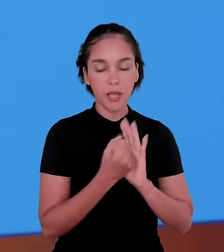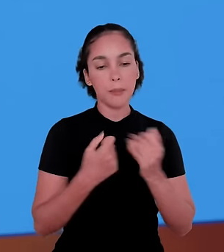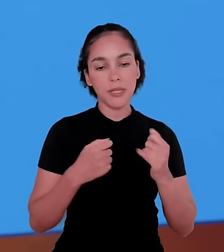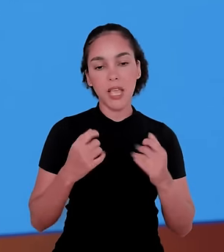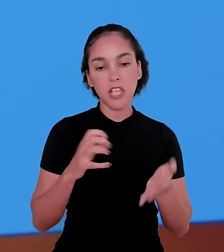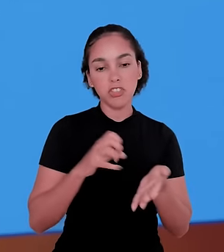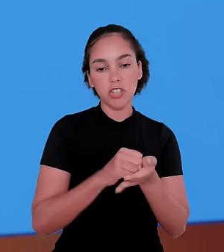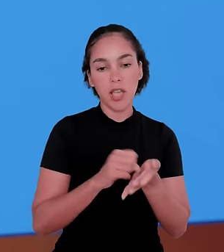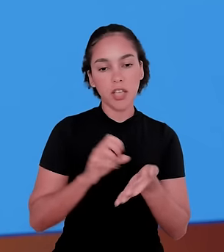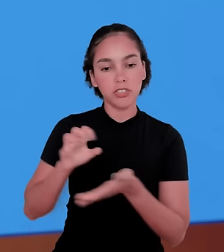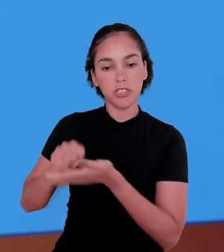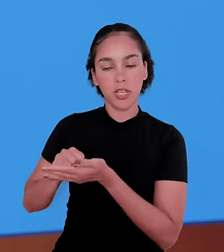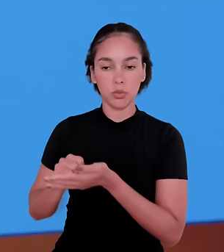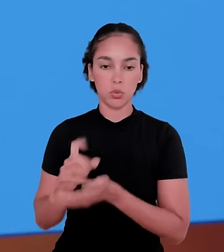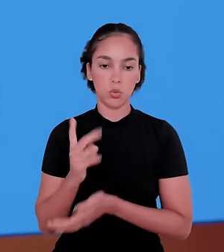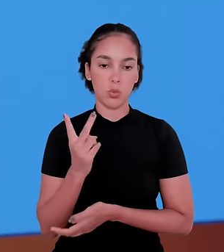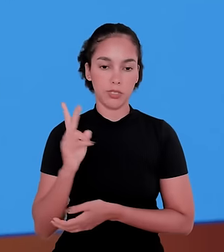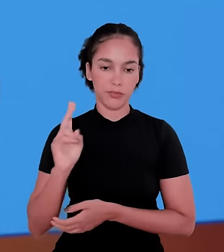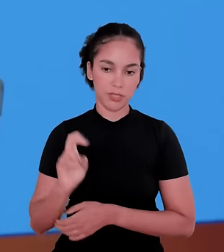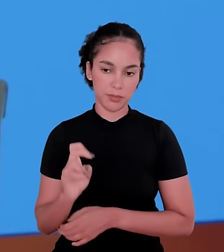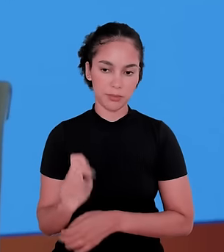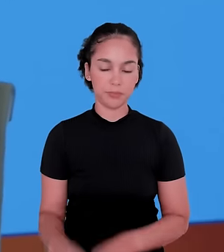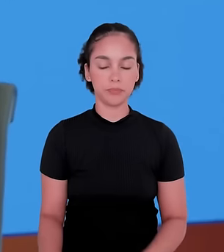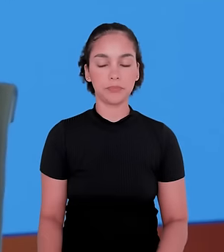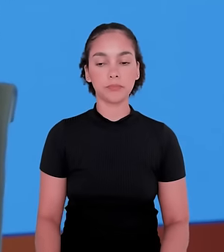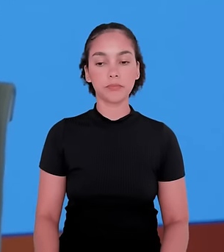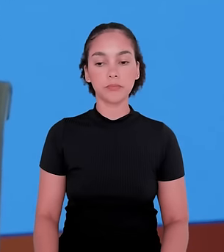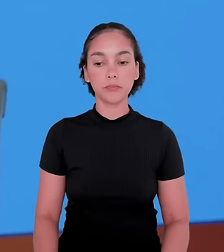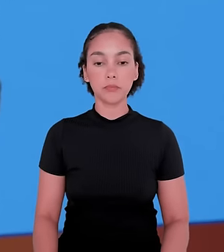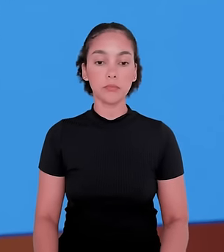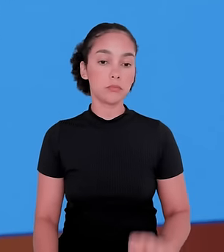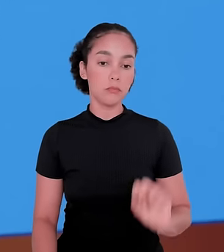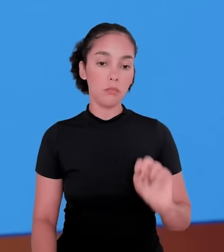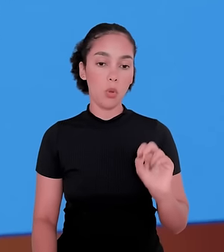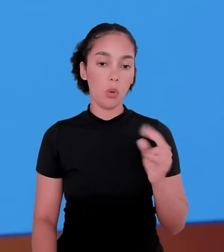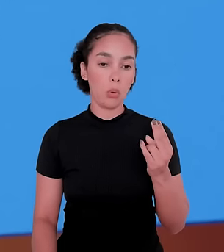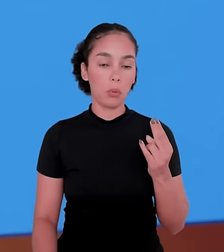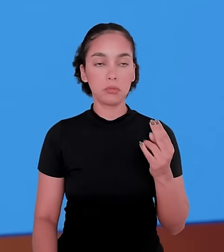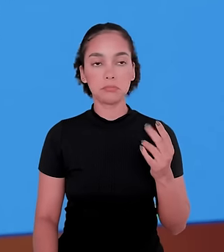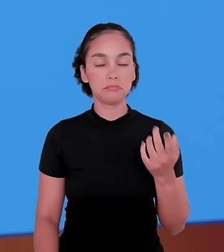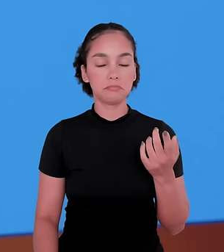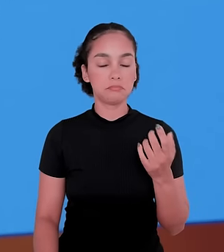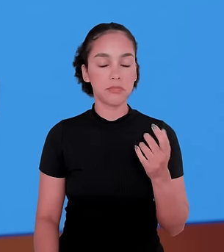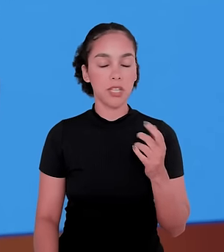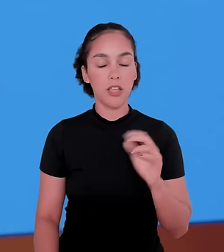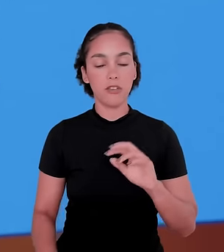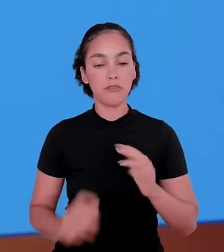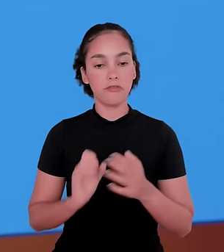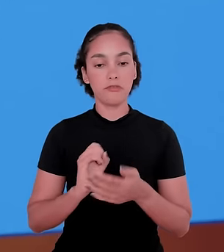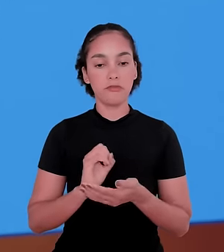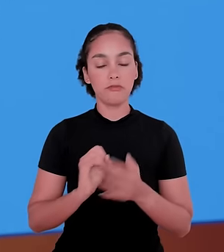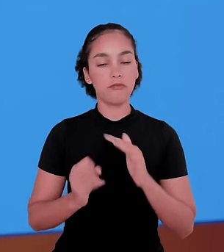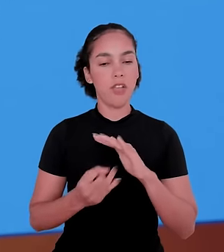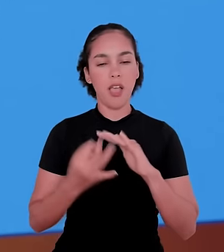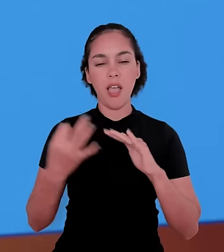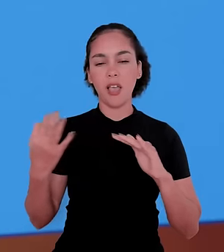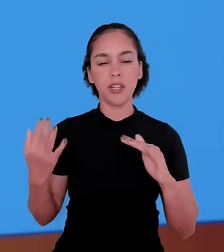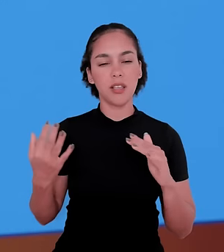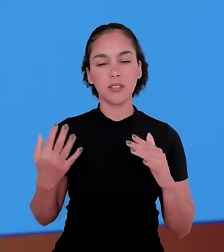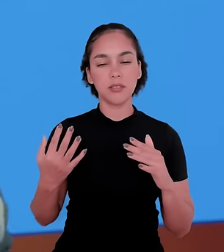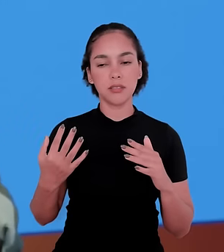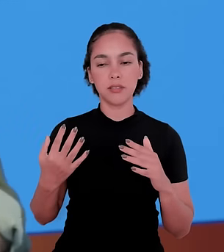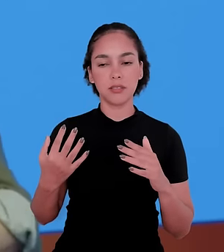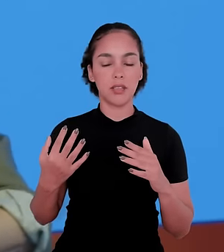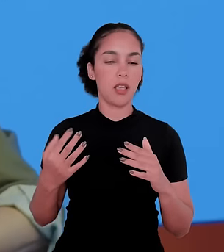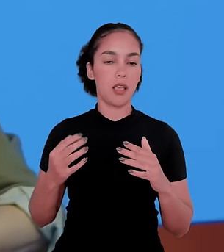vezes na classe de produto e na classe de serviço ou se ela tem o eh várias vários ramos de atividade Então você